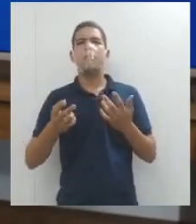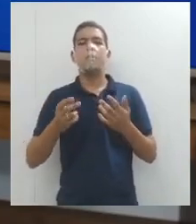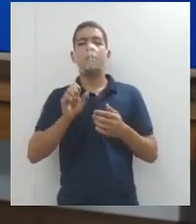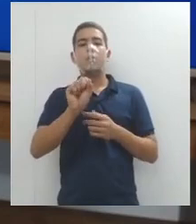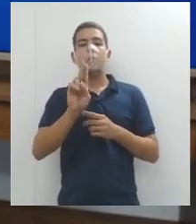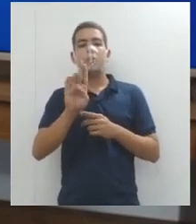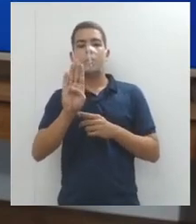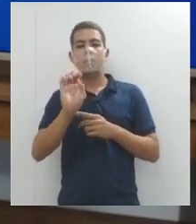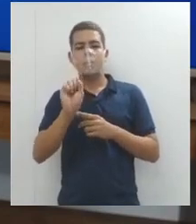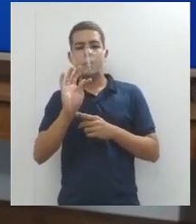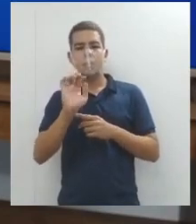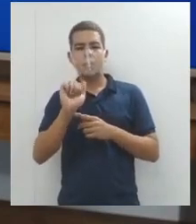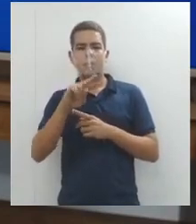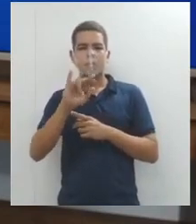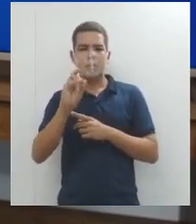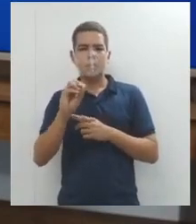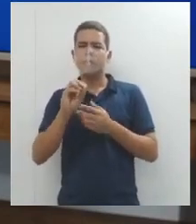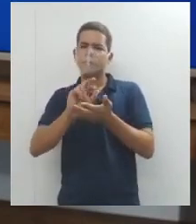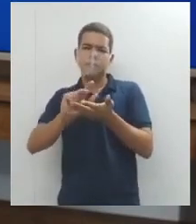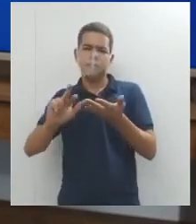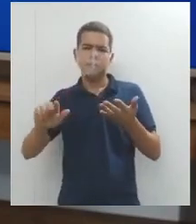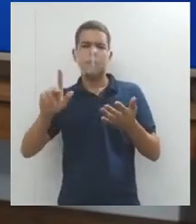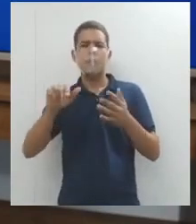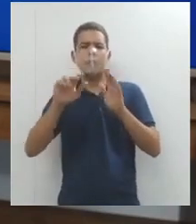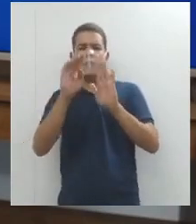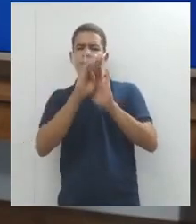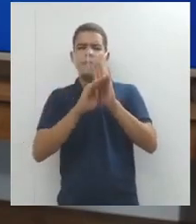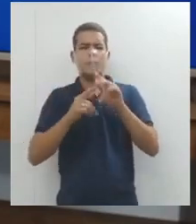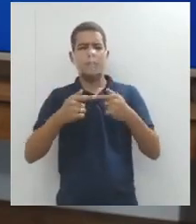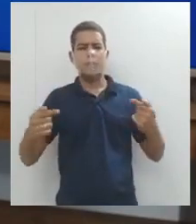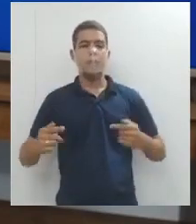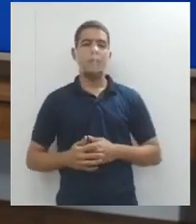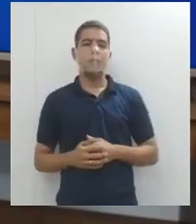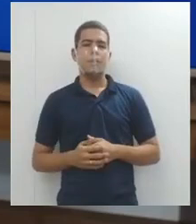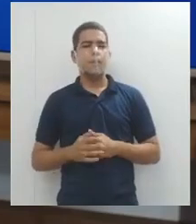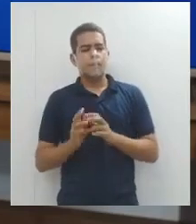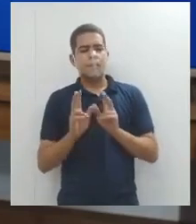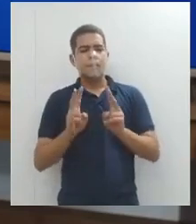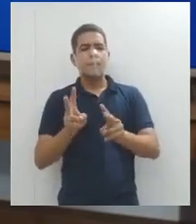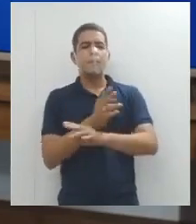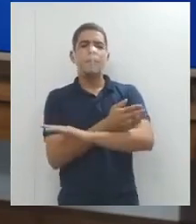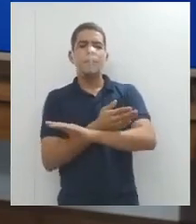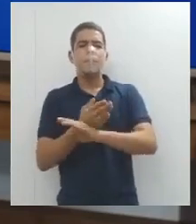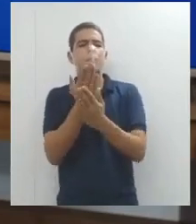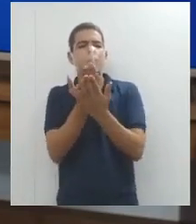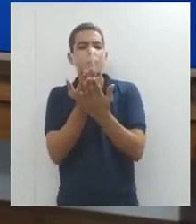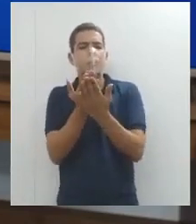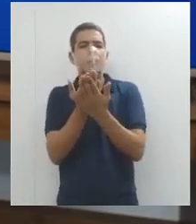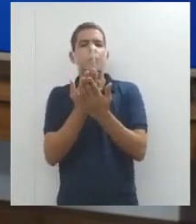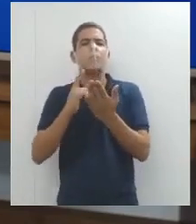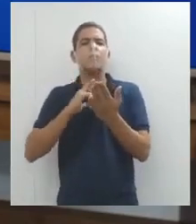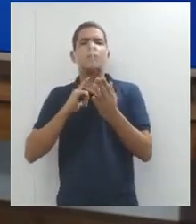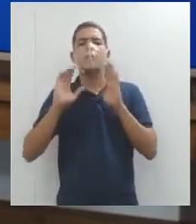e adjetivo, ou seja, classes gramaticais, que tradicionalmente se estuda no